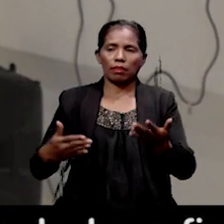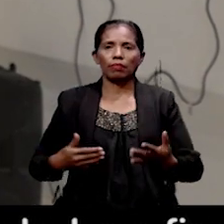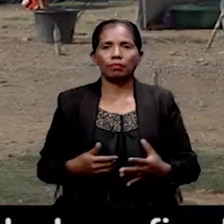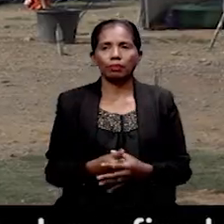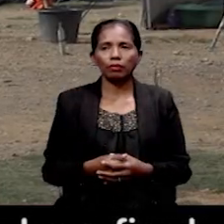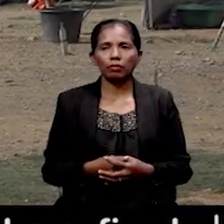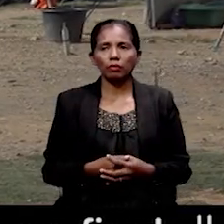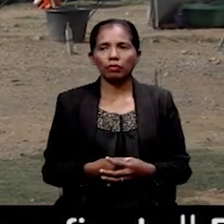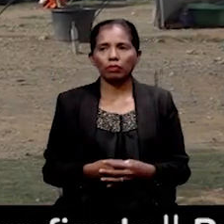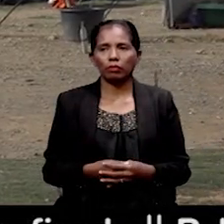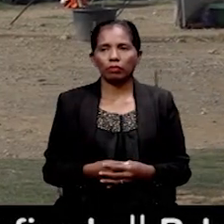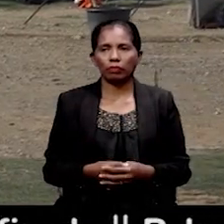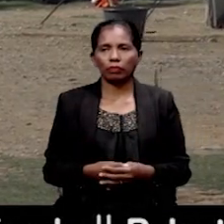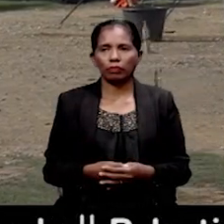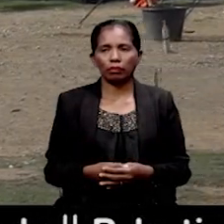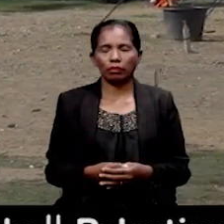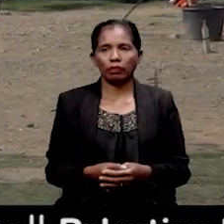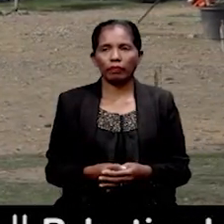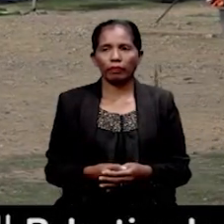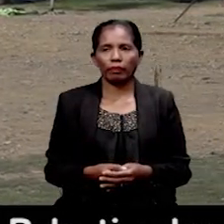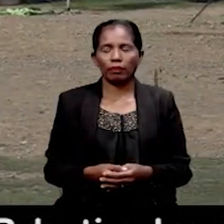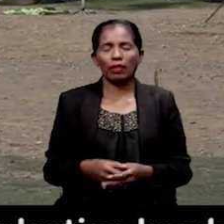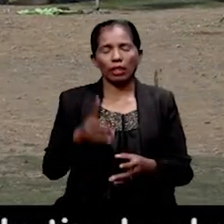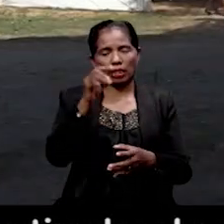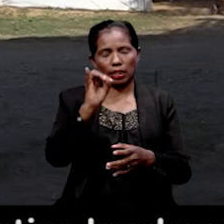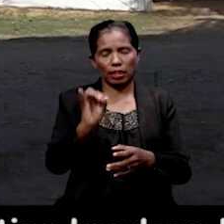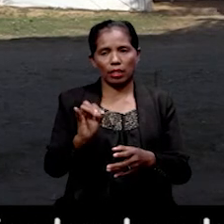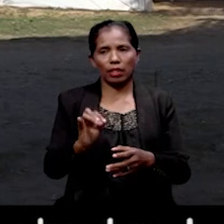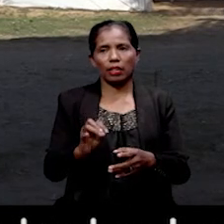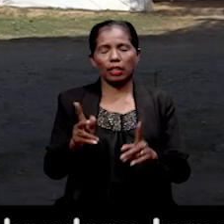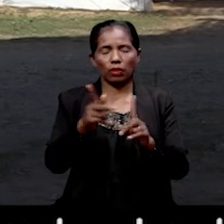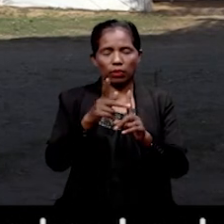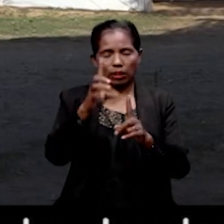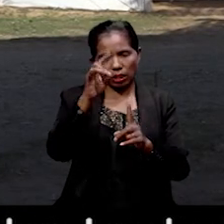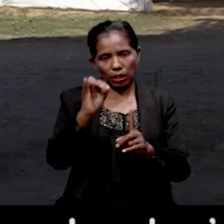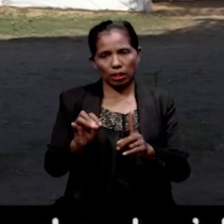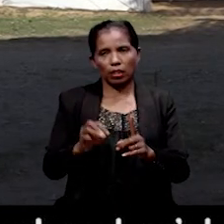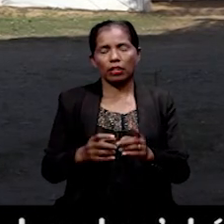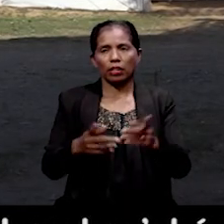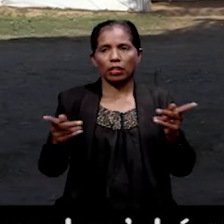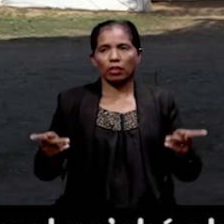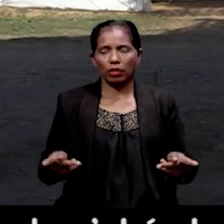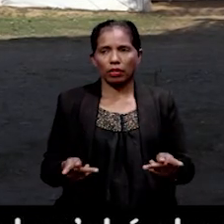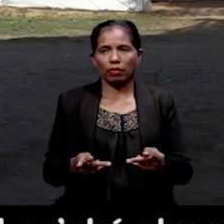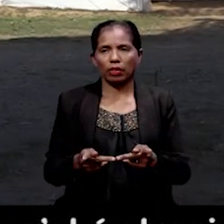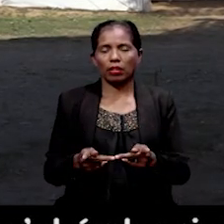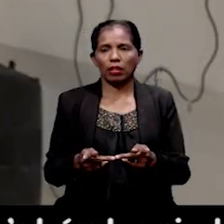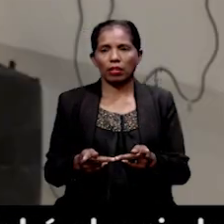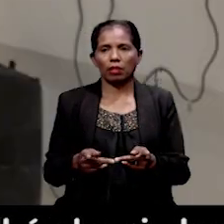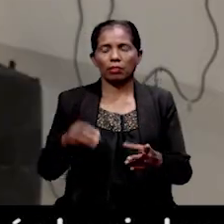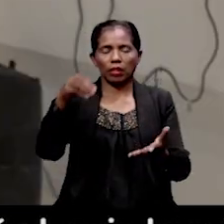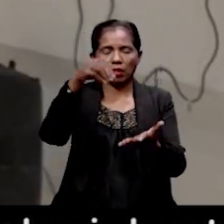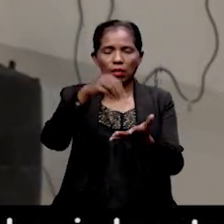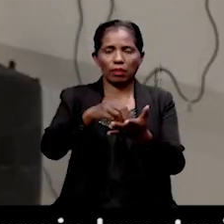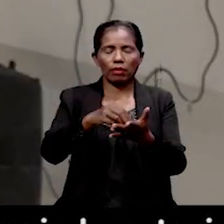Sira Belhadia Sernuma. Gosto, maioria aí a Dili Laran. Se eu lançar, Baracliu e a área Tom Alixo Ninha, Balo também tomba